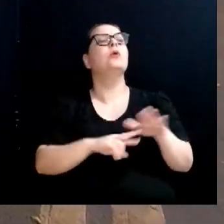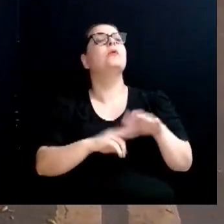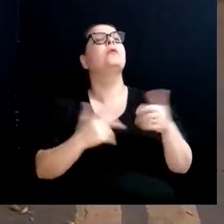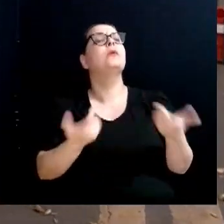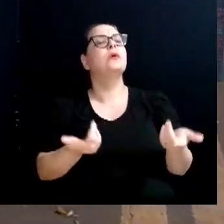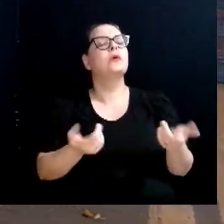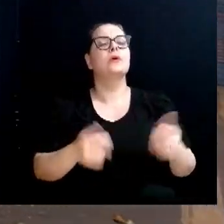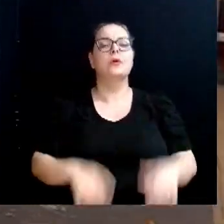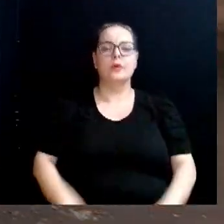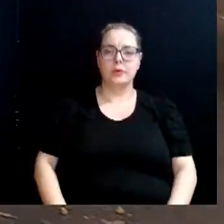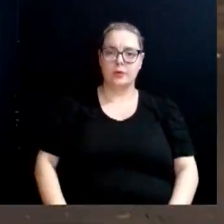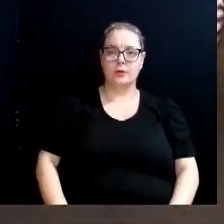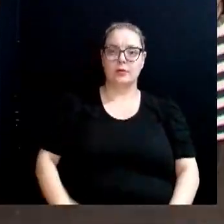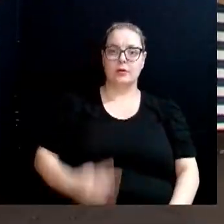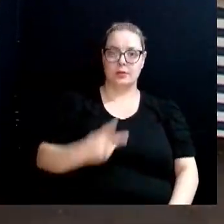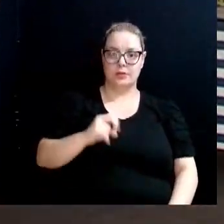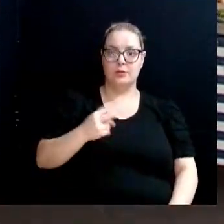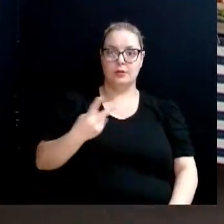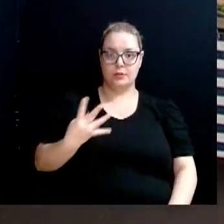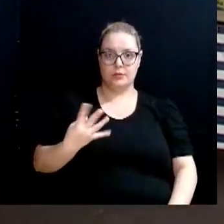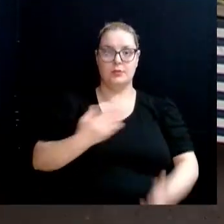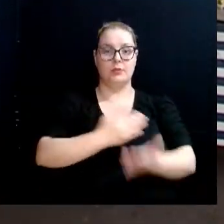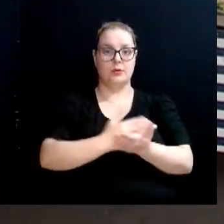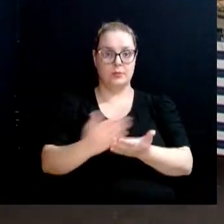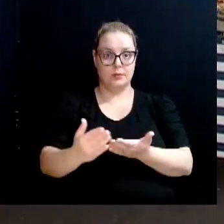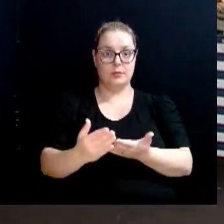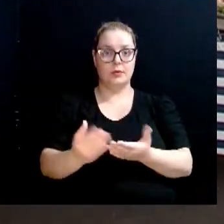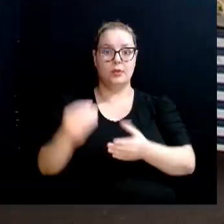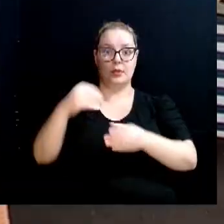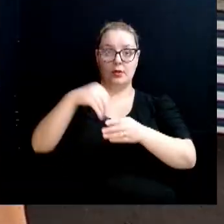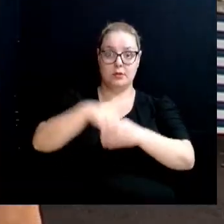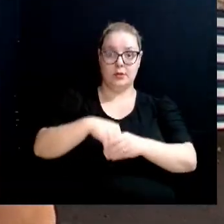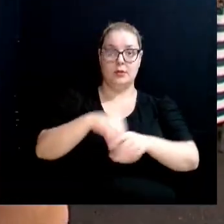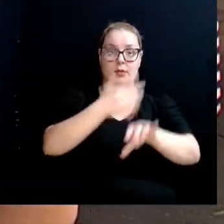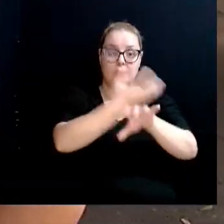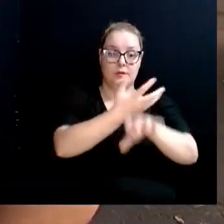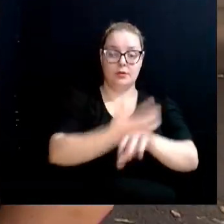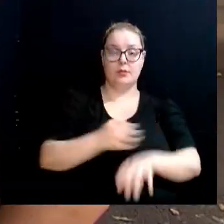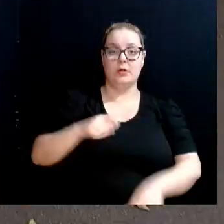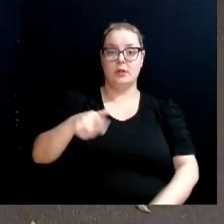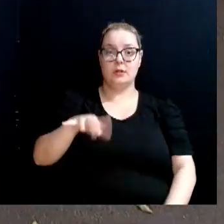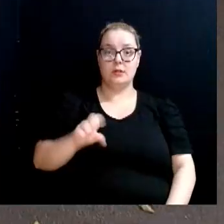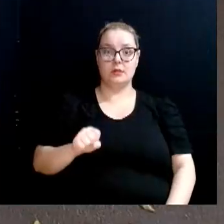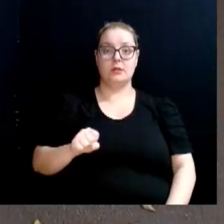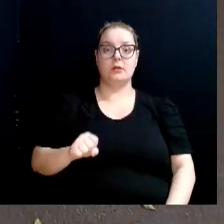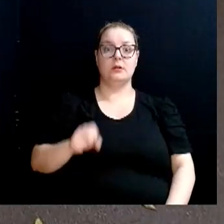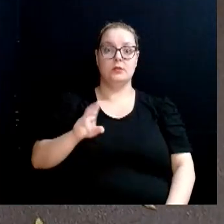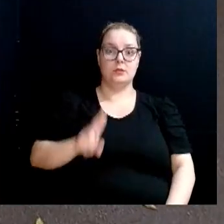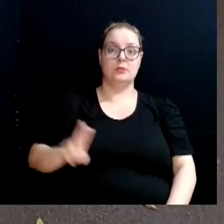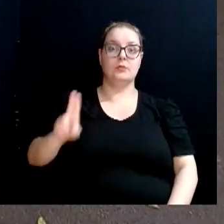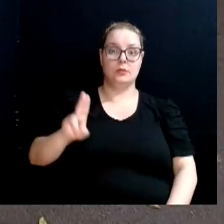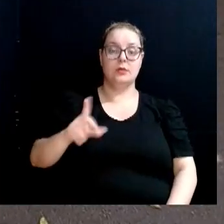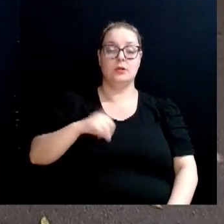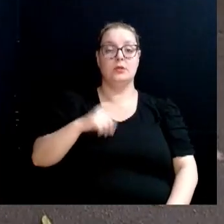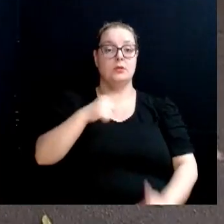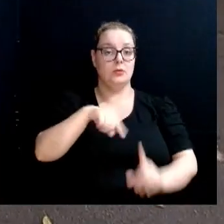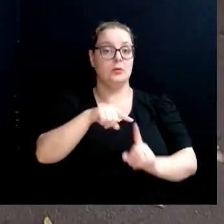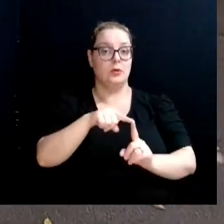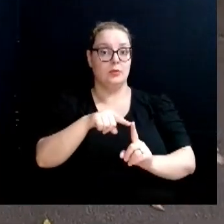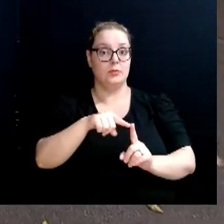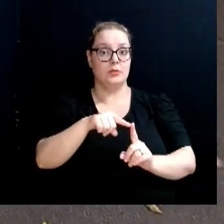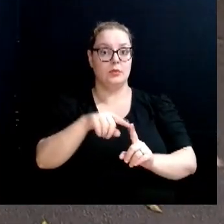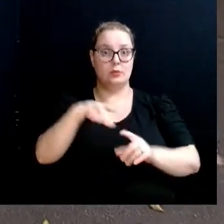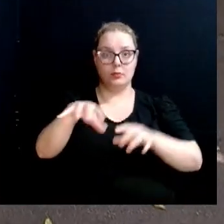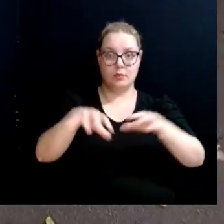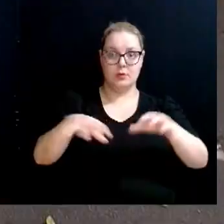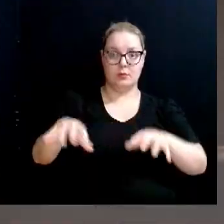em 2024 dentro da disciplina de extensão universitária e tem como objetivo mapear e